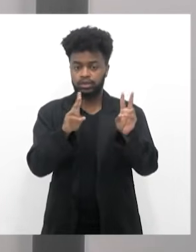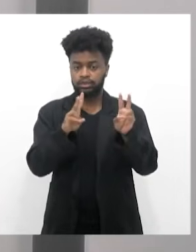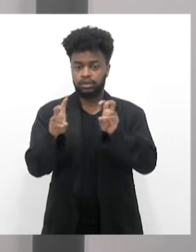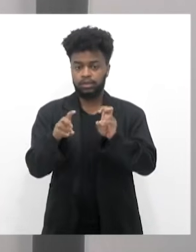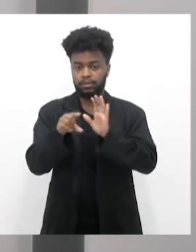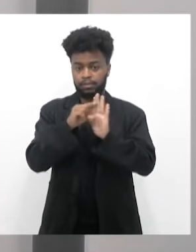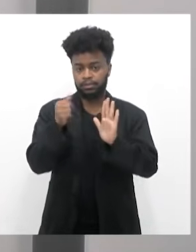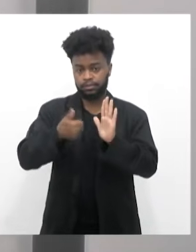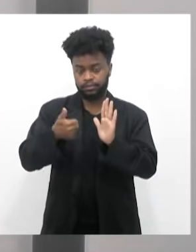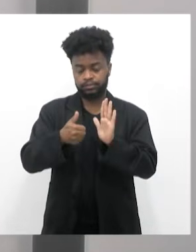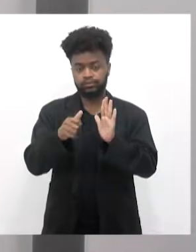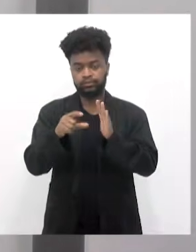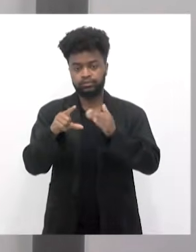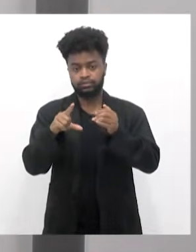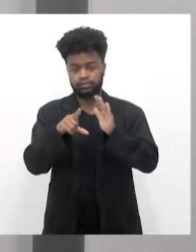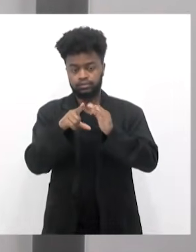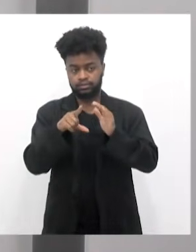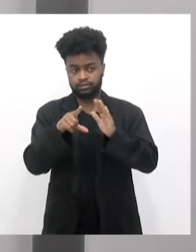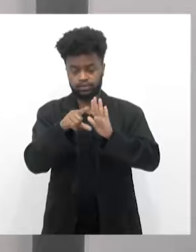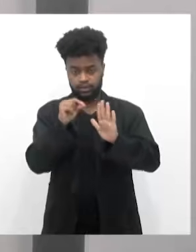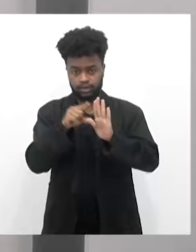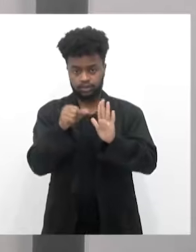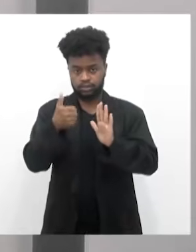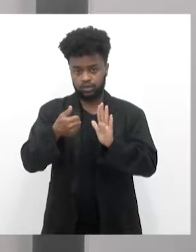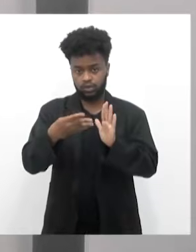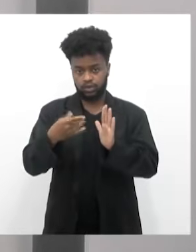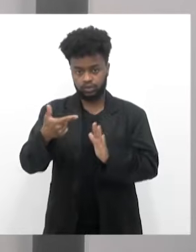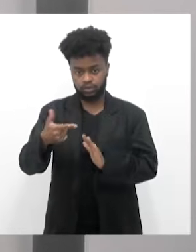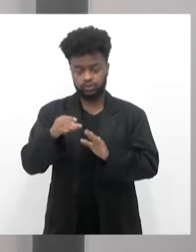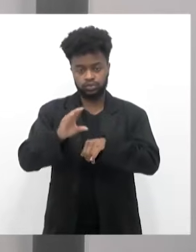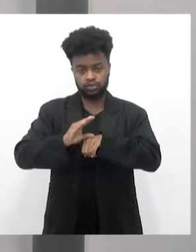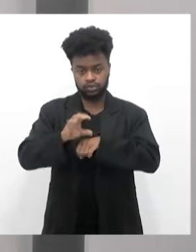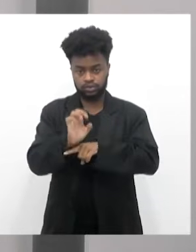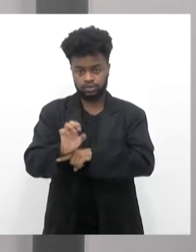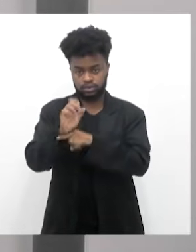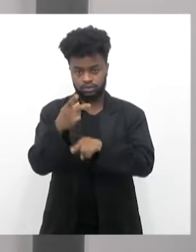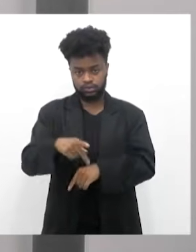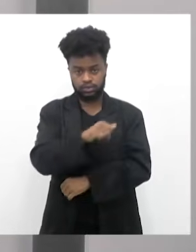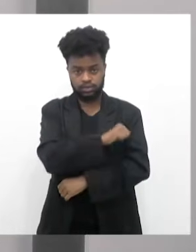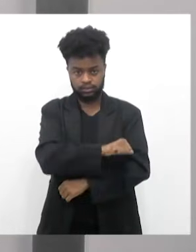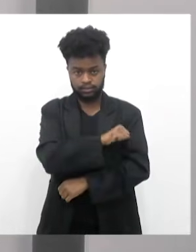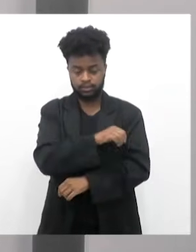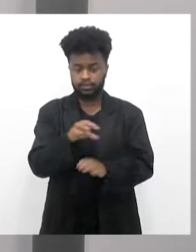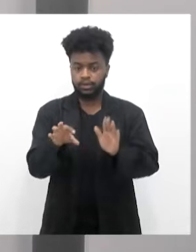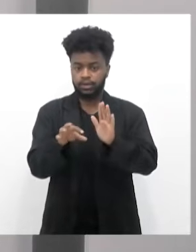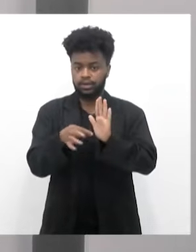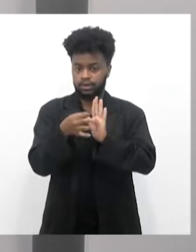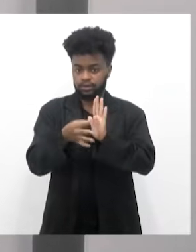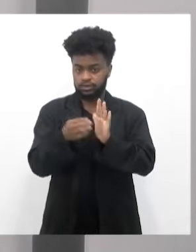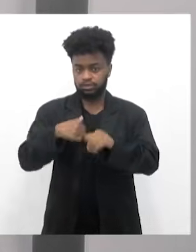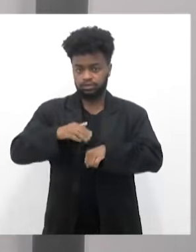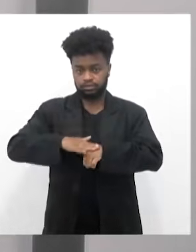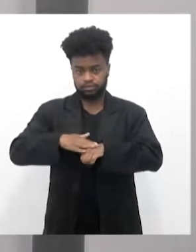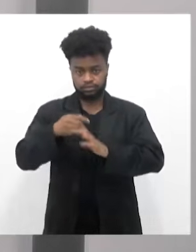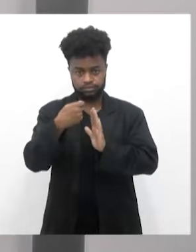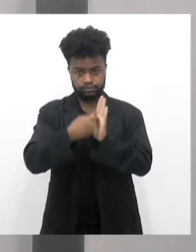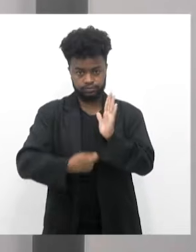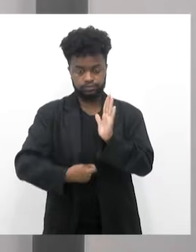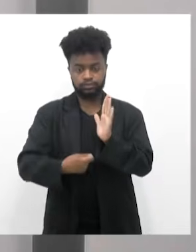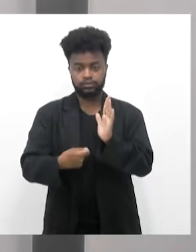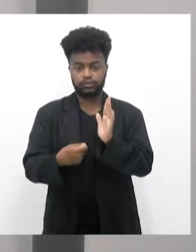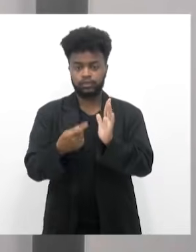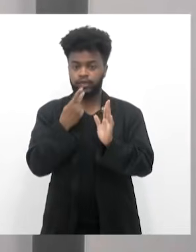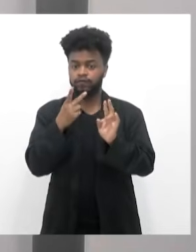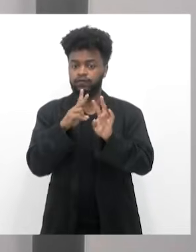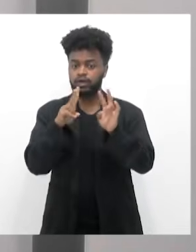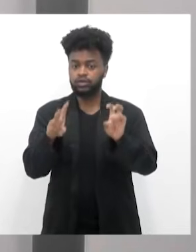parágrafo 1º do artigo 142 da Constituição do Estado do Rio de Janeiro. O parecer que é de minha lavra no sentido